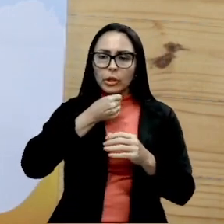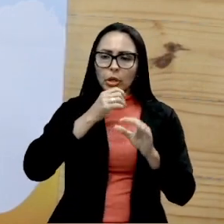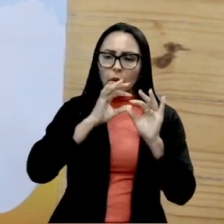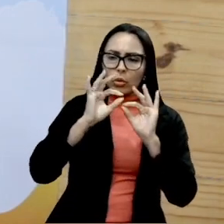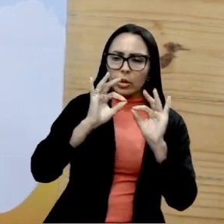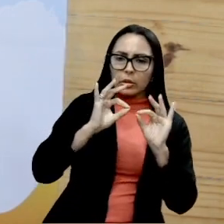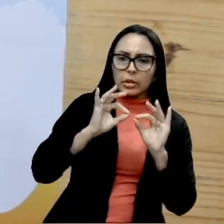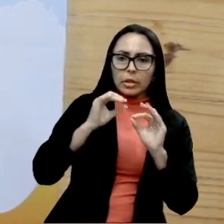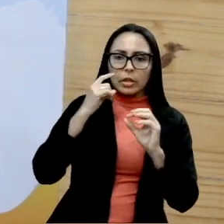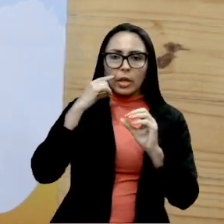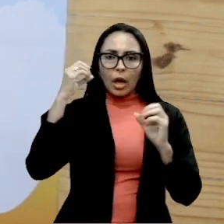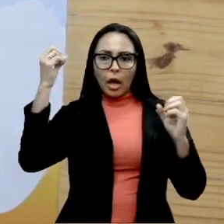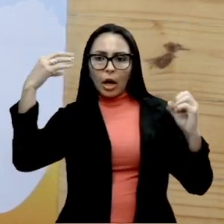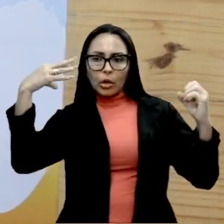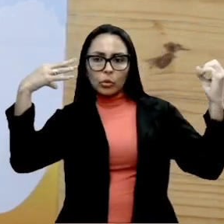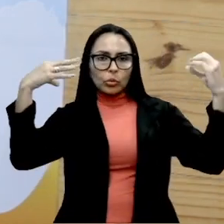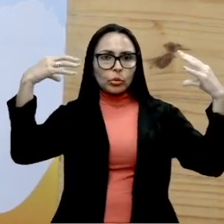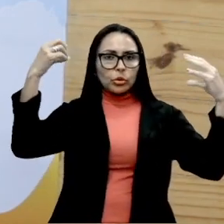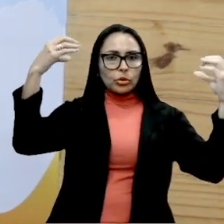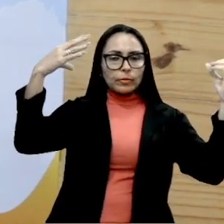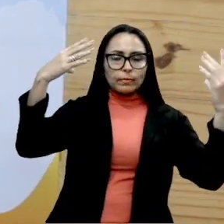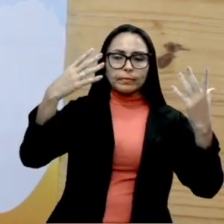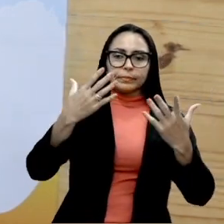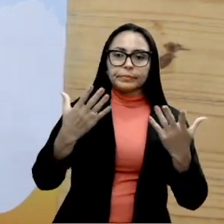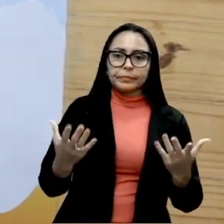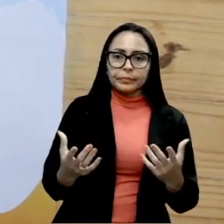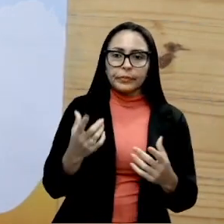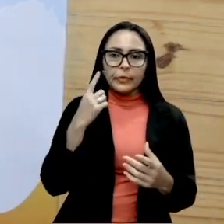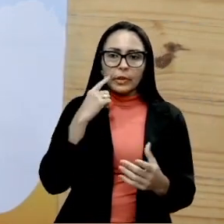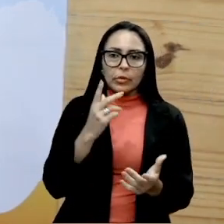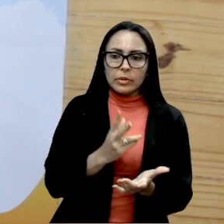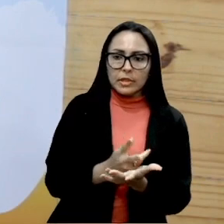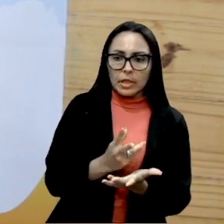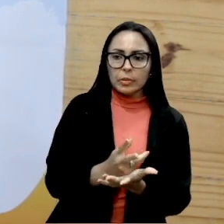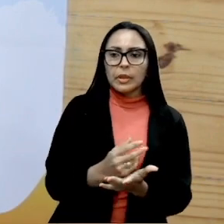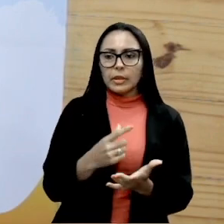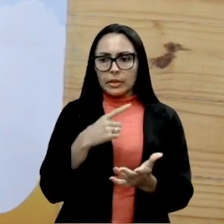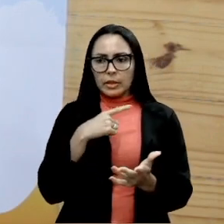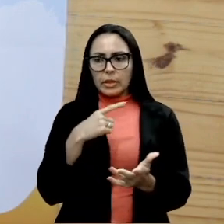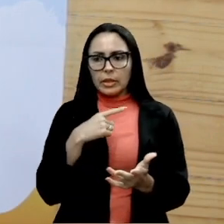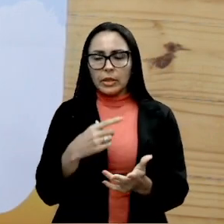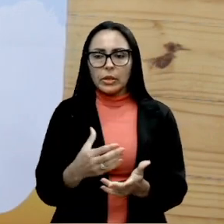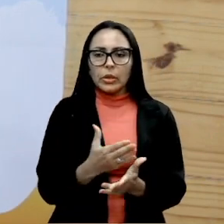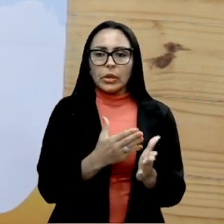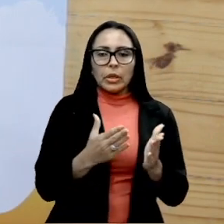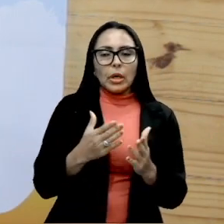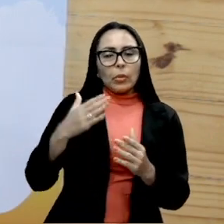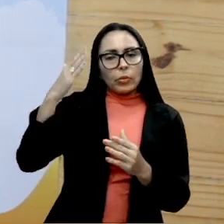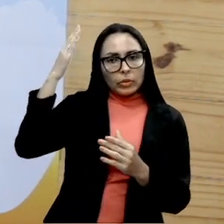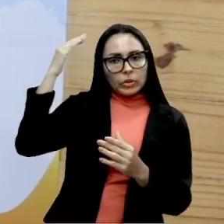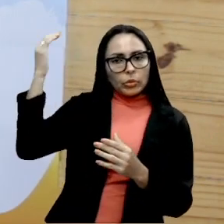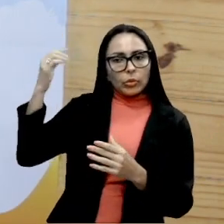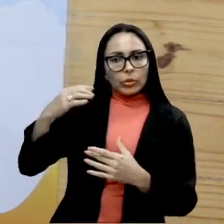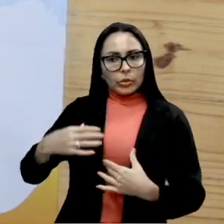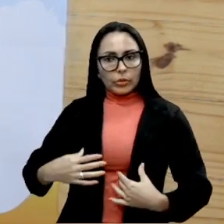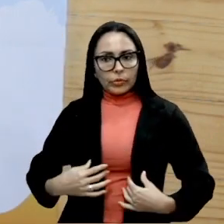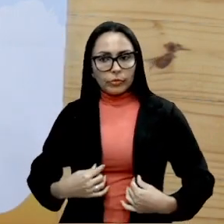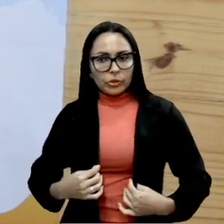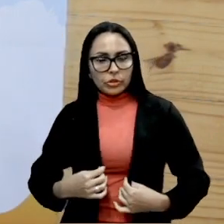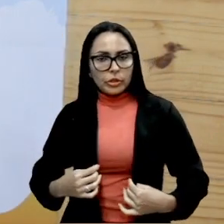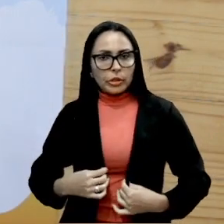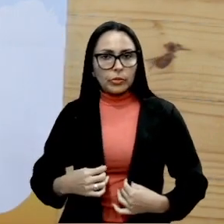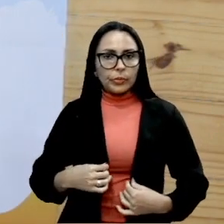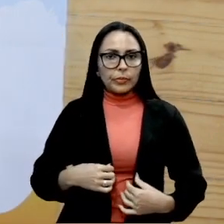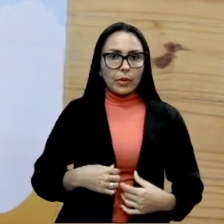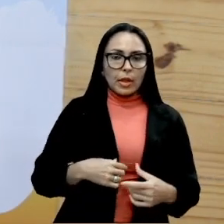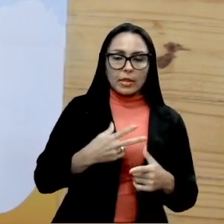iluminação. Então eles chegam cedo e tem um dublê de corpo que fica lá como o ator, vestido como a cena pede, para